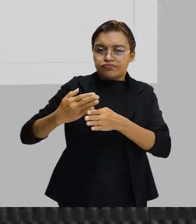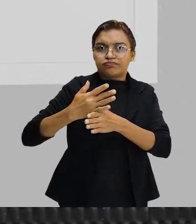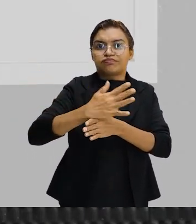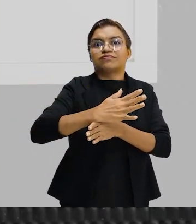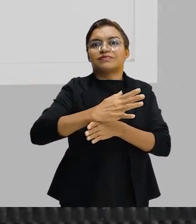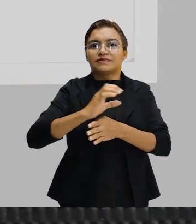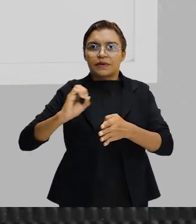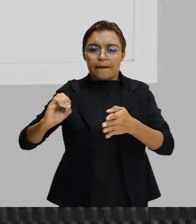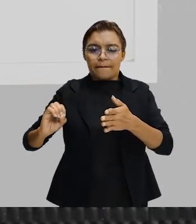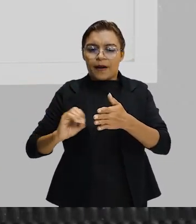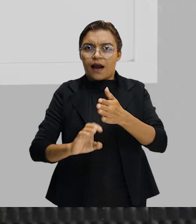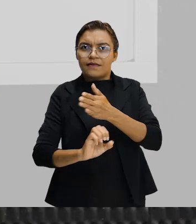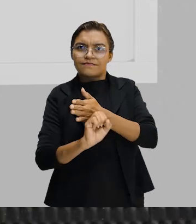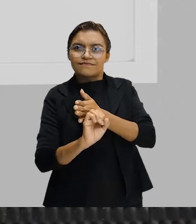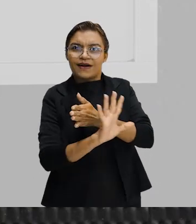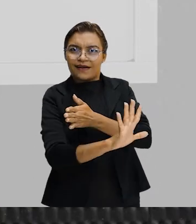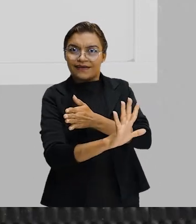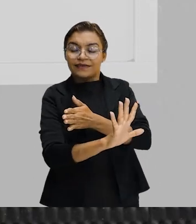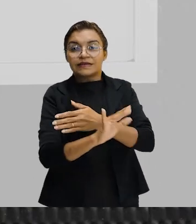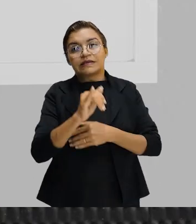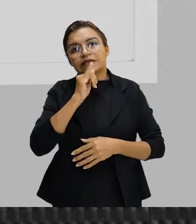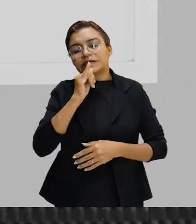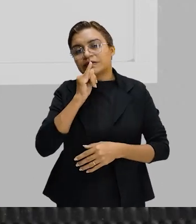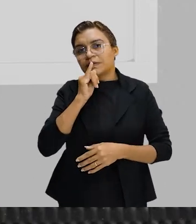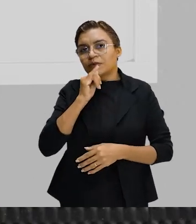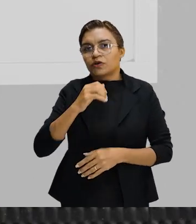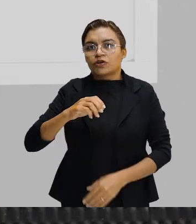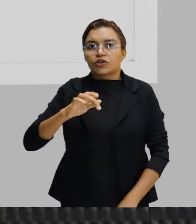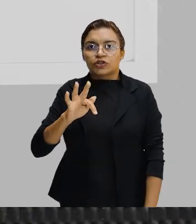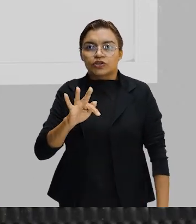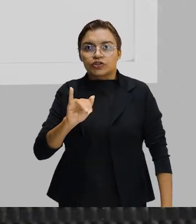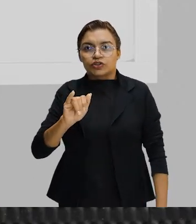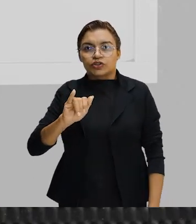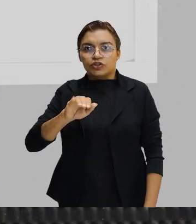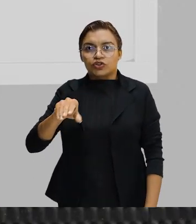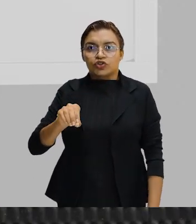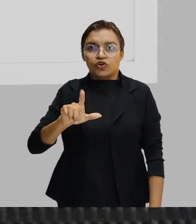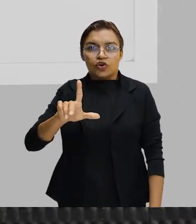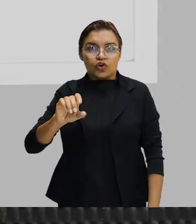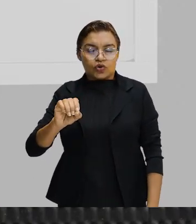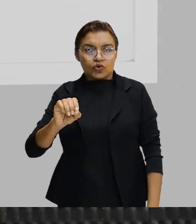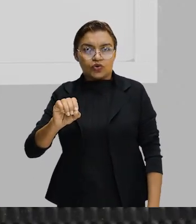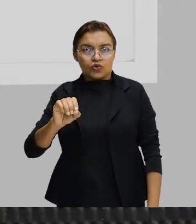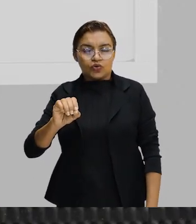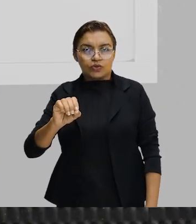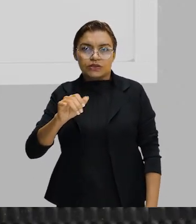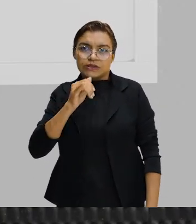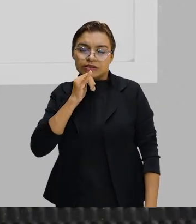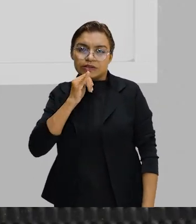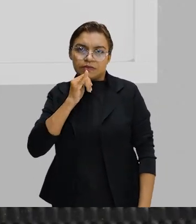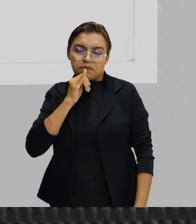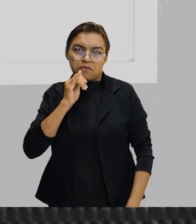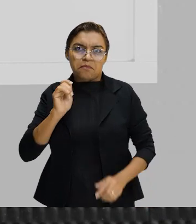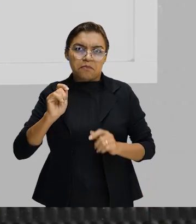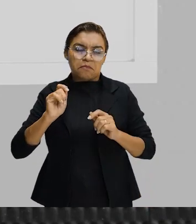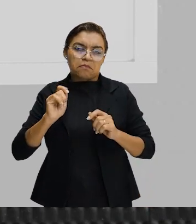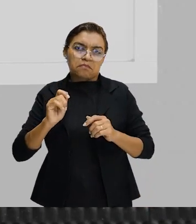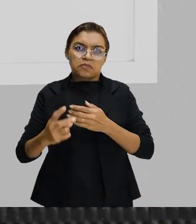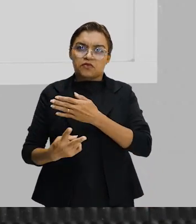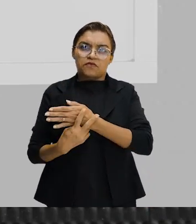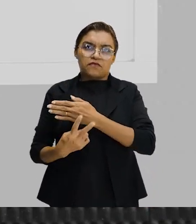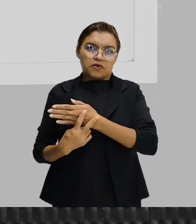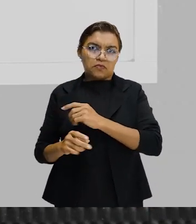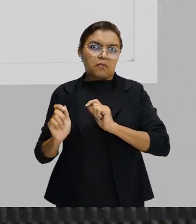de vidro, né? Que é comercializado aí. Tá ok? A luz passa? Passa. Tá ok? A luz